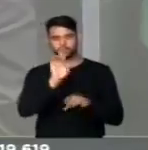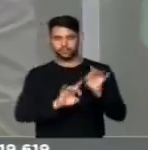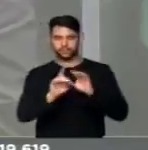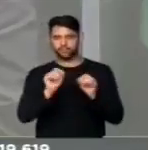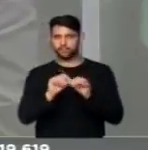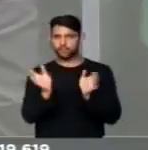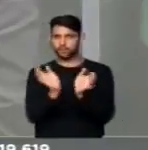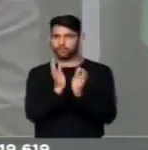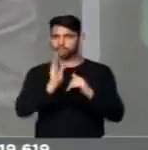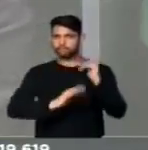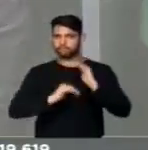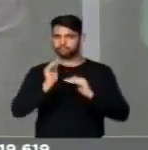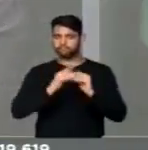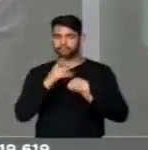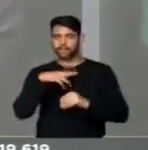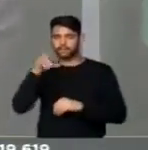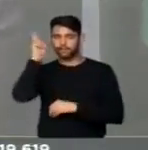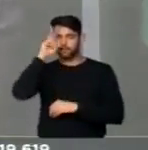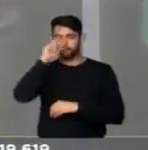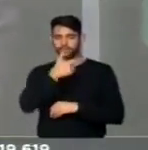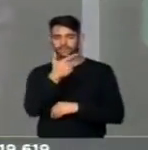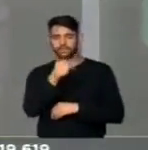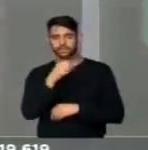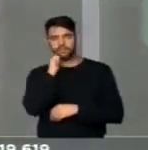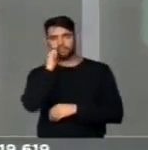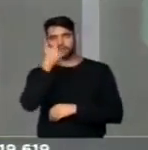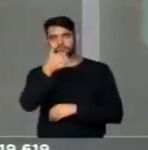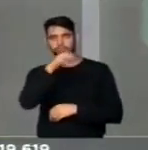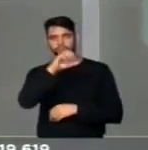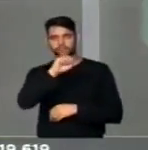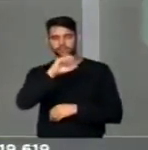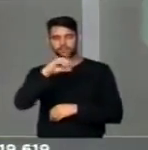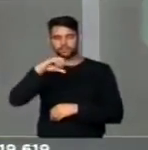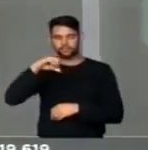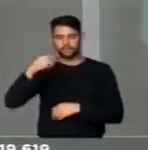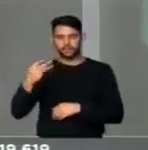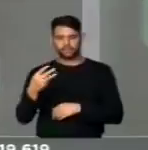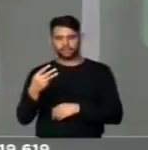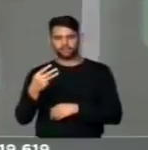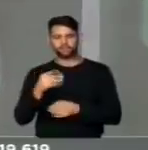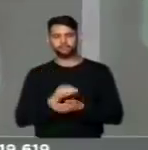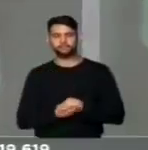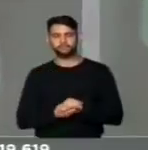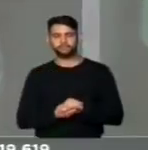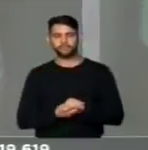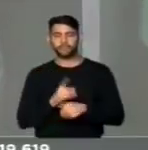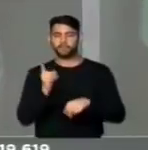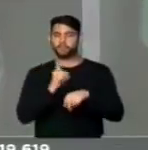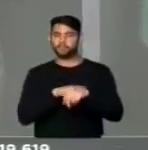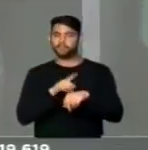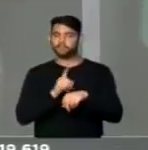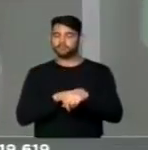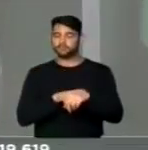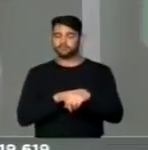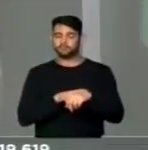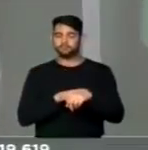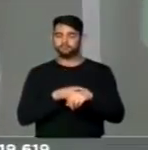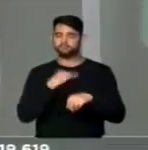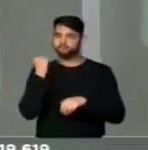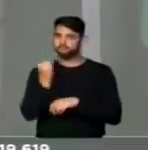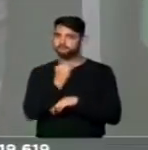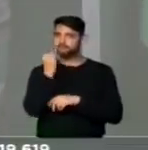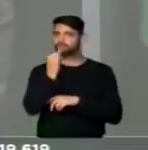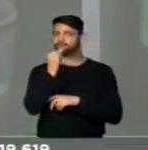pela classe remete ao dia 27 de abril de 1893, momento